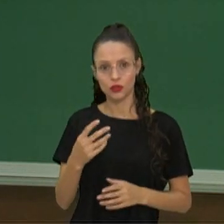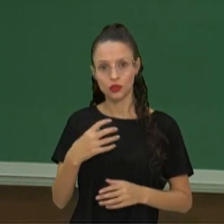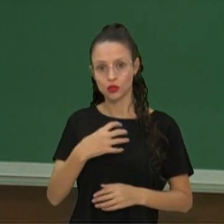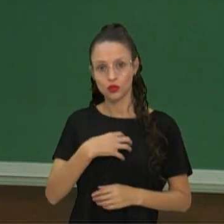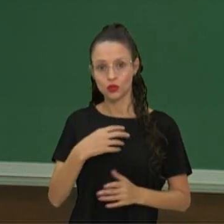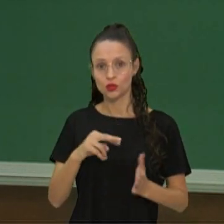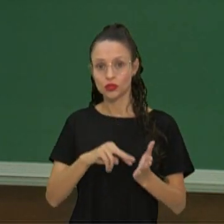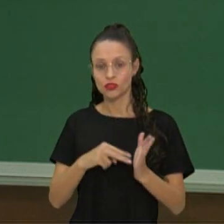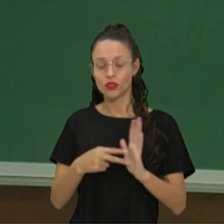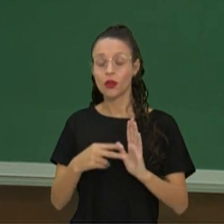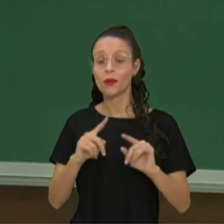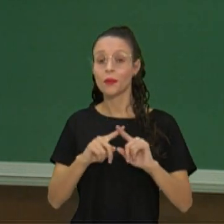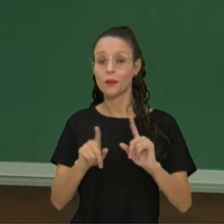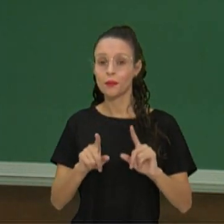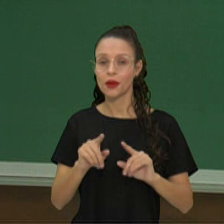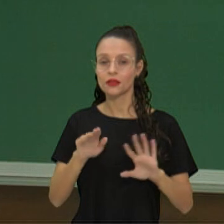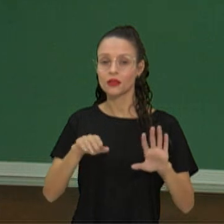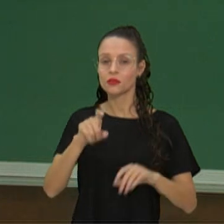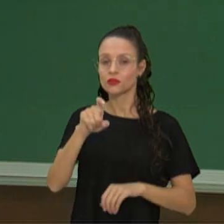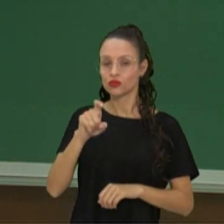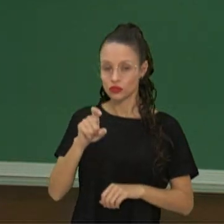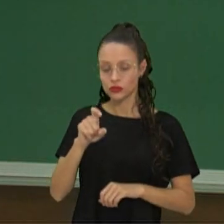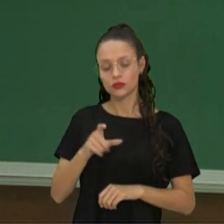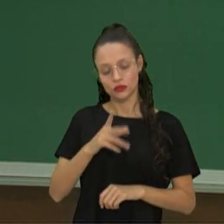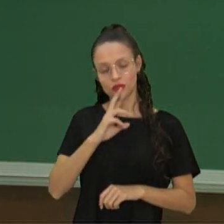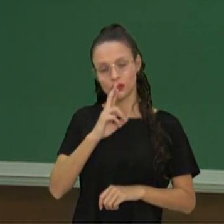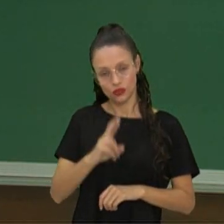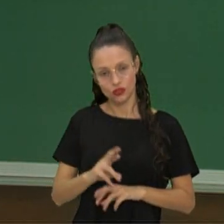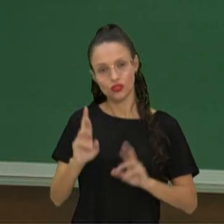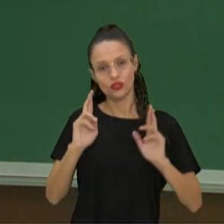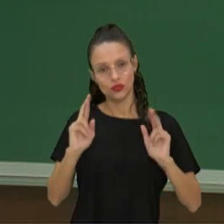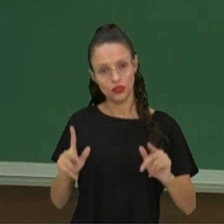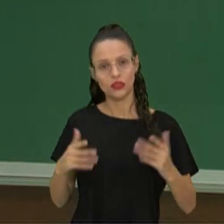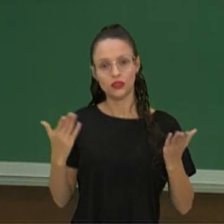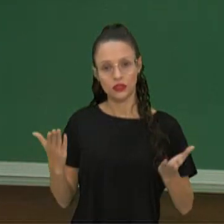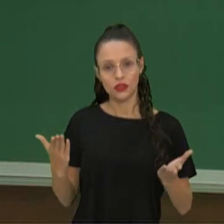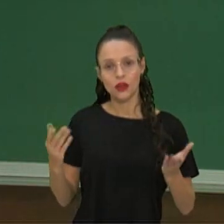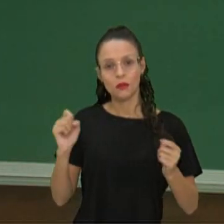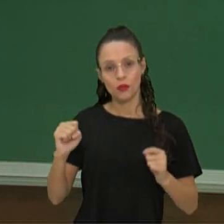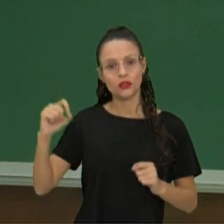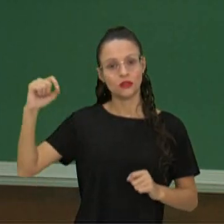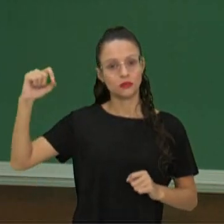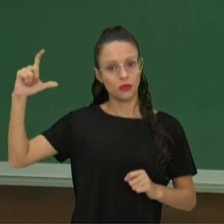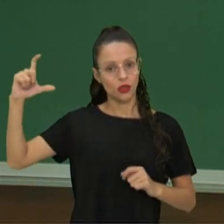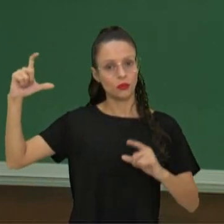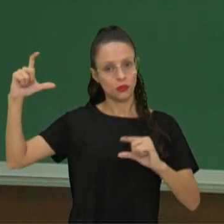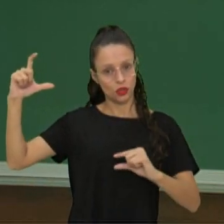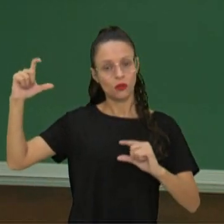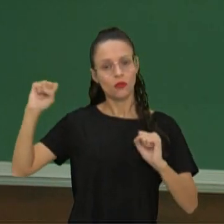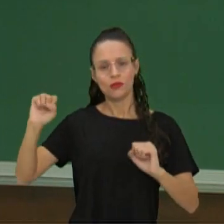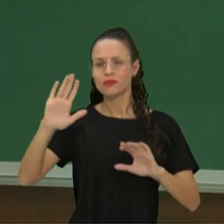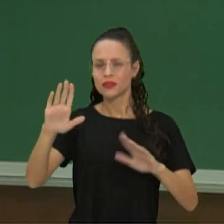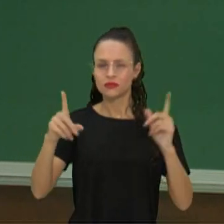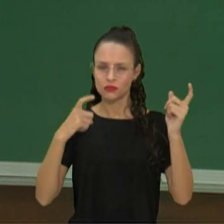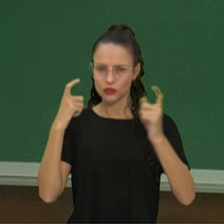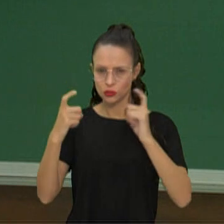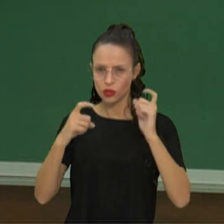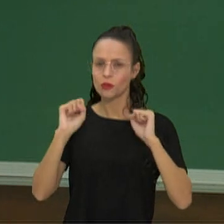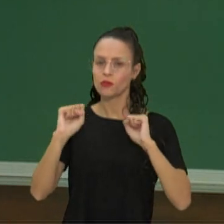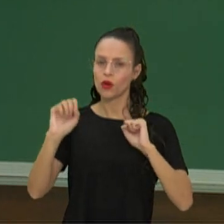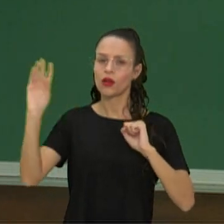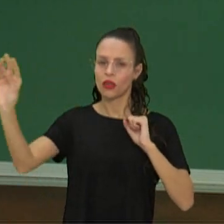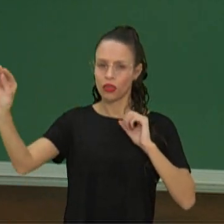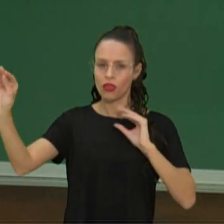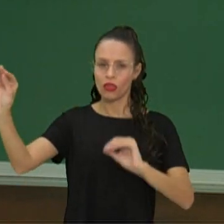Mas dependendo do valor do x que eu uso, eu vou ter resultados diferentes. Então essa expressão pode ser maior do que essa. Tá? Então não se preocupe com isso. Você pode